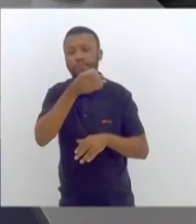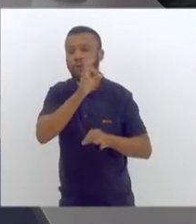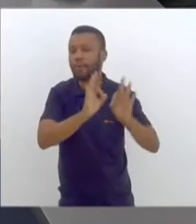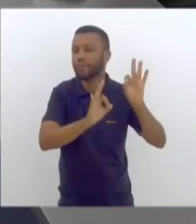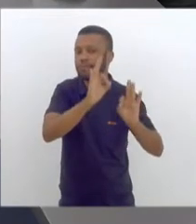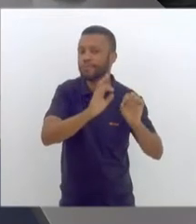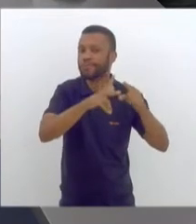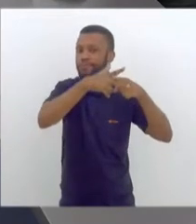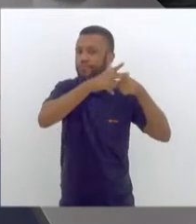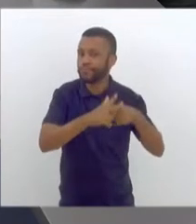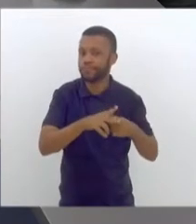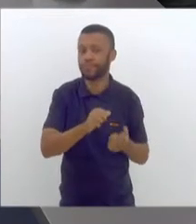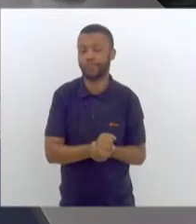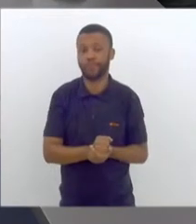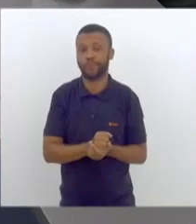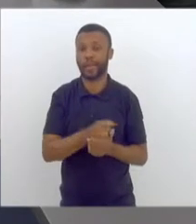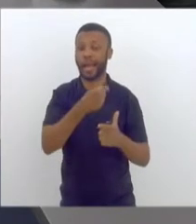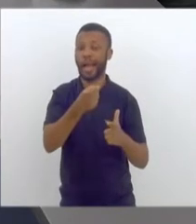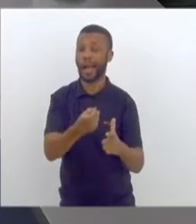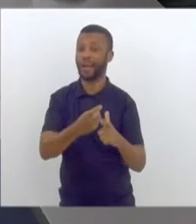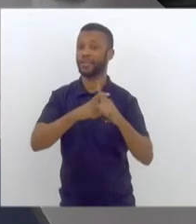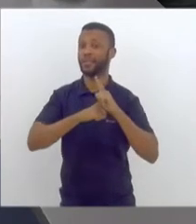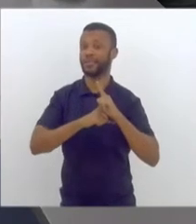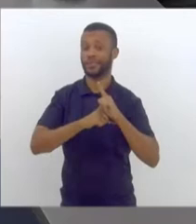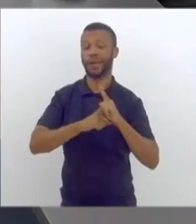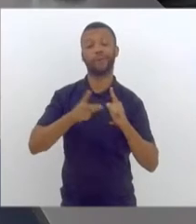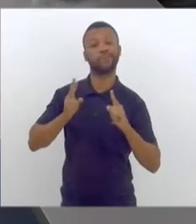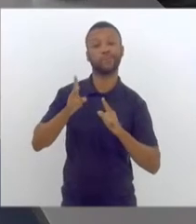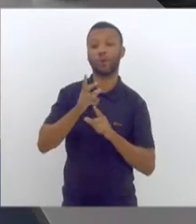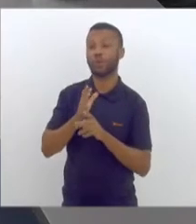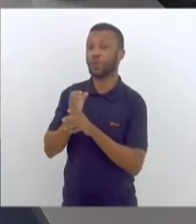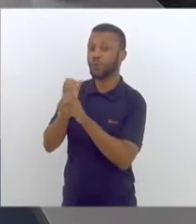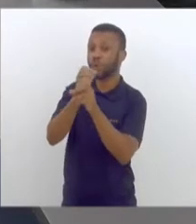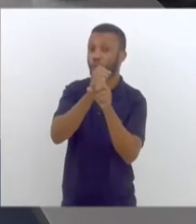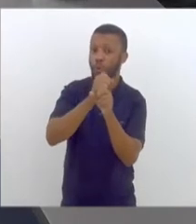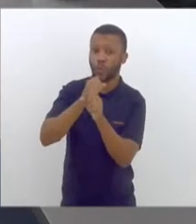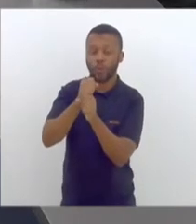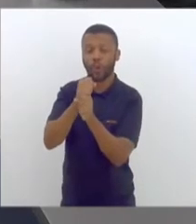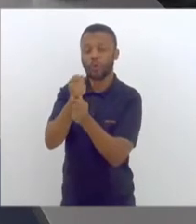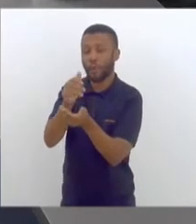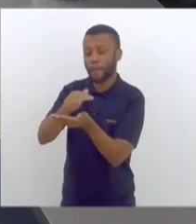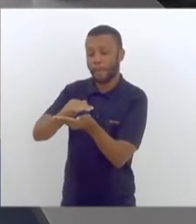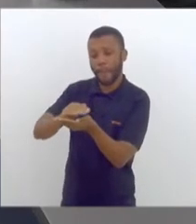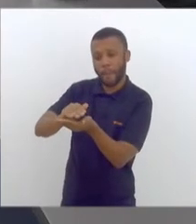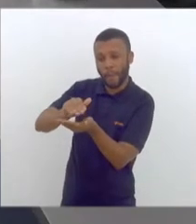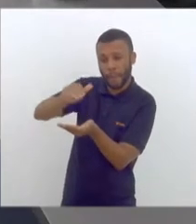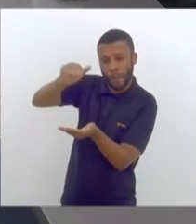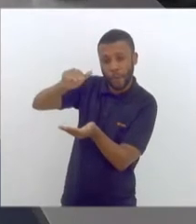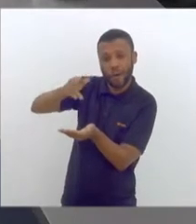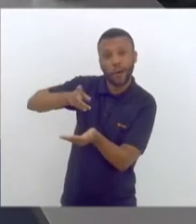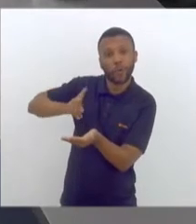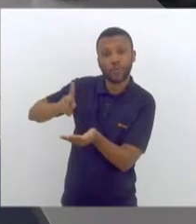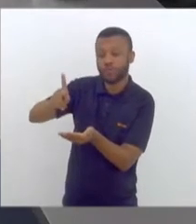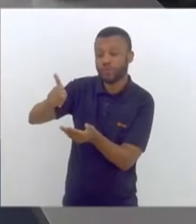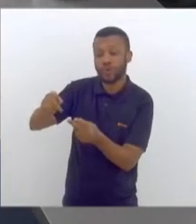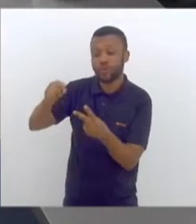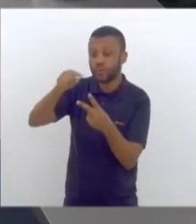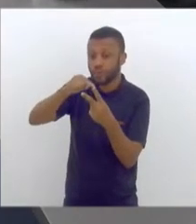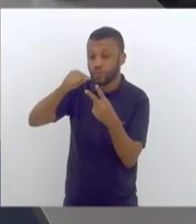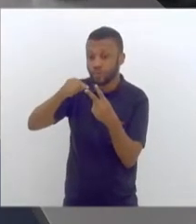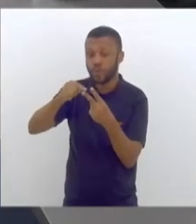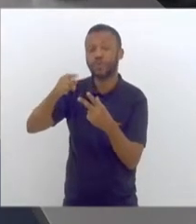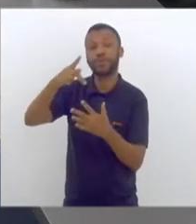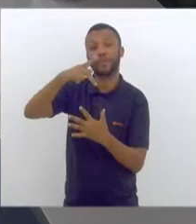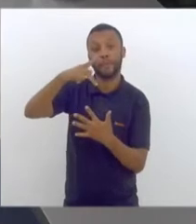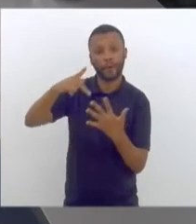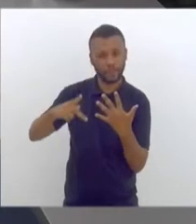a dívida continua a comer para calcular do estoque da dívida continua com os dois parâmetros que aqui foram